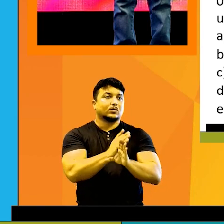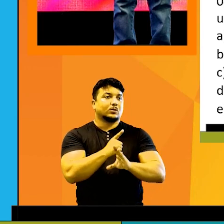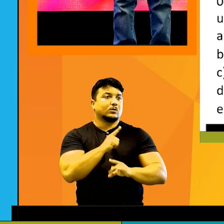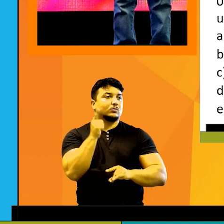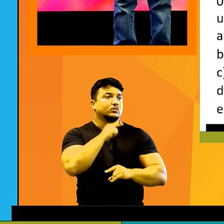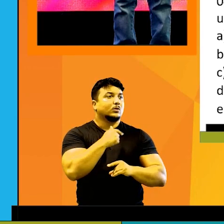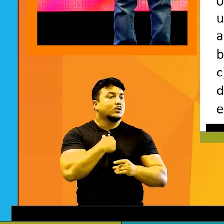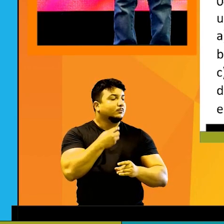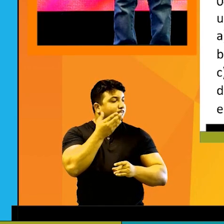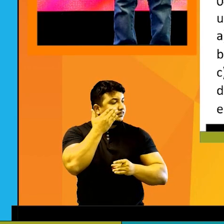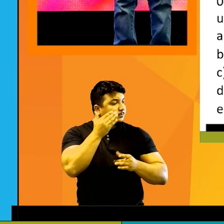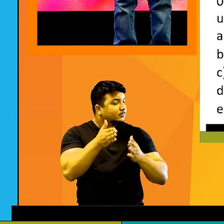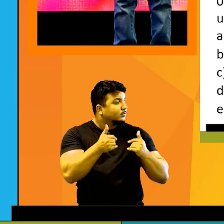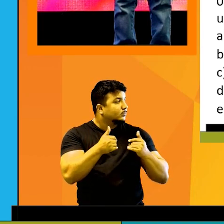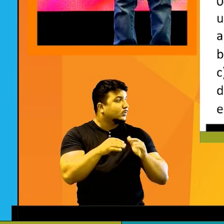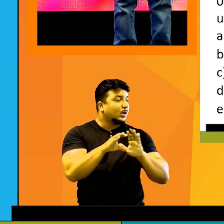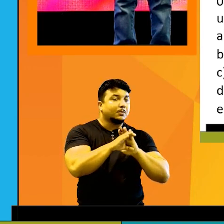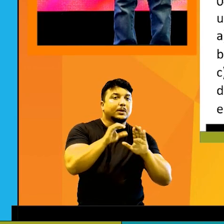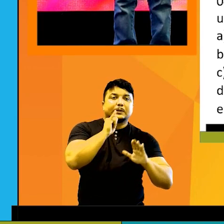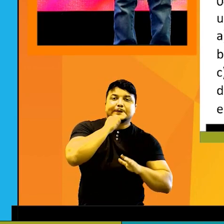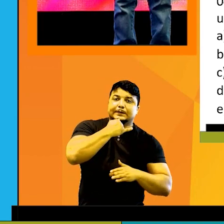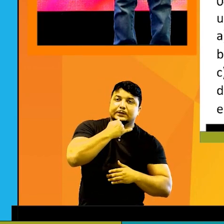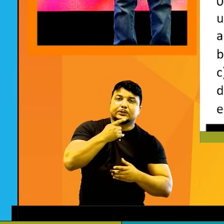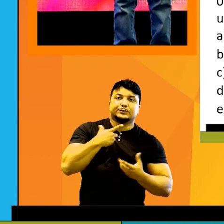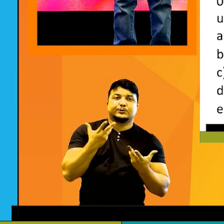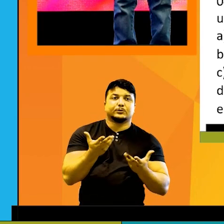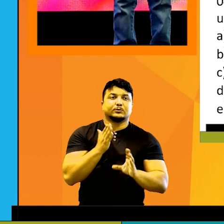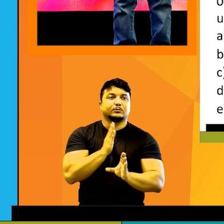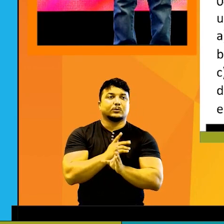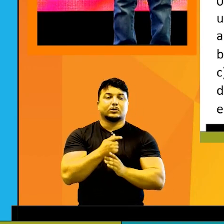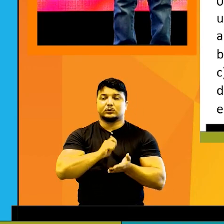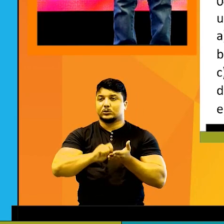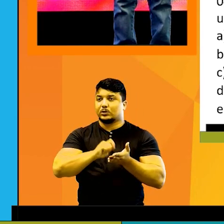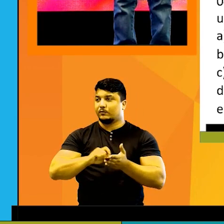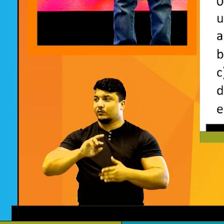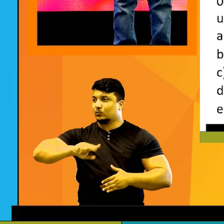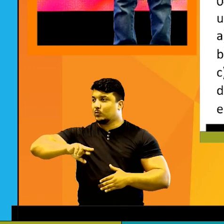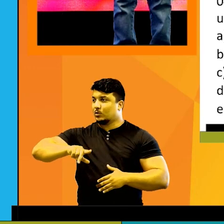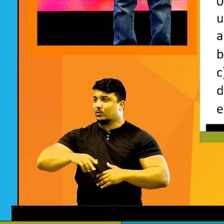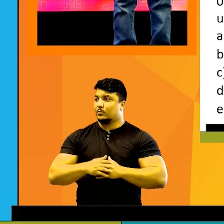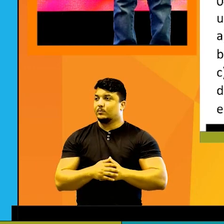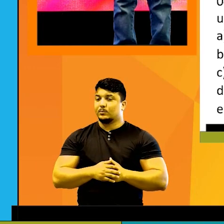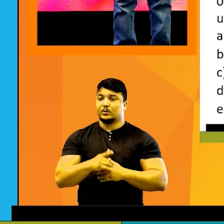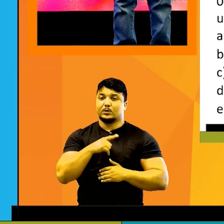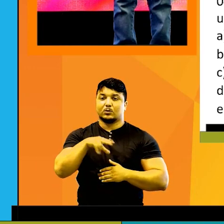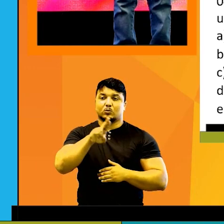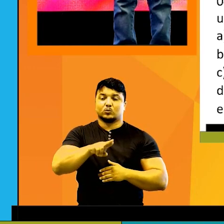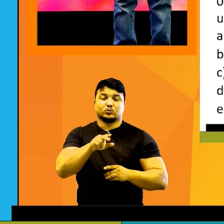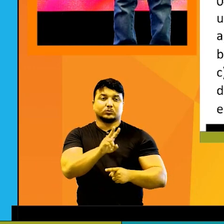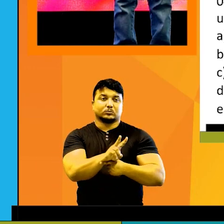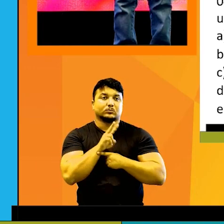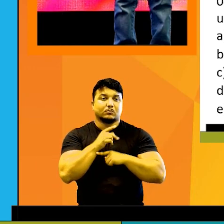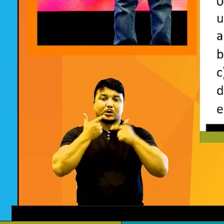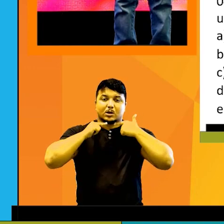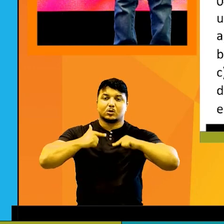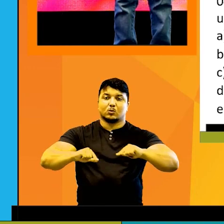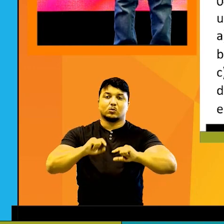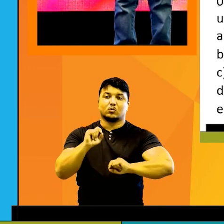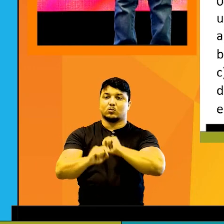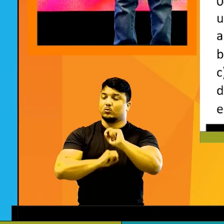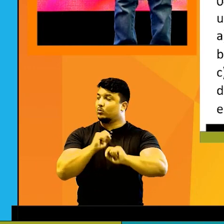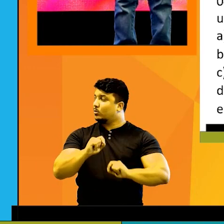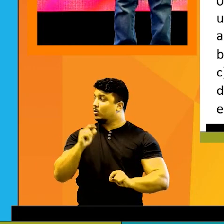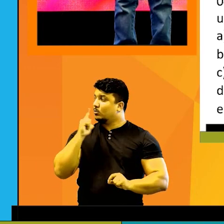havia tomado para um capítulo triste e vulgar que não escrevo. O recurso linguístico que permite Machado de